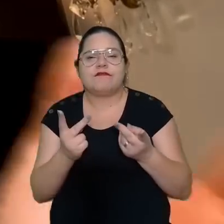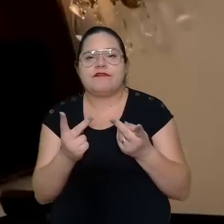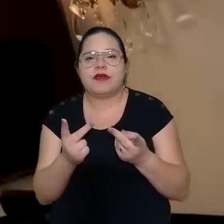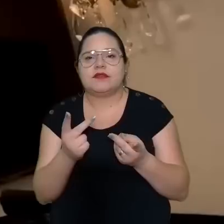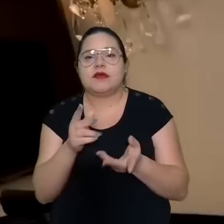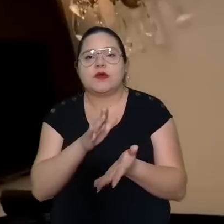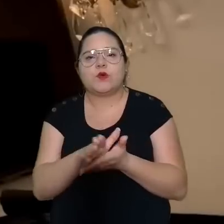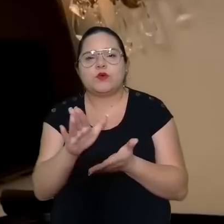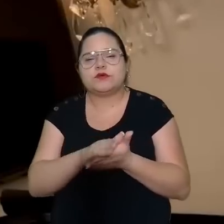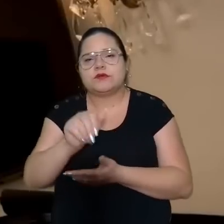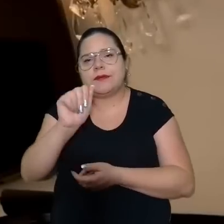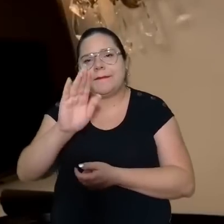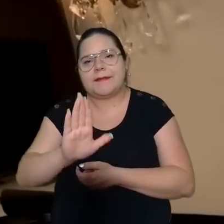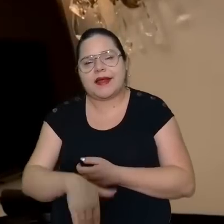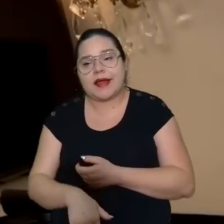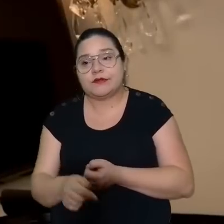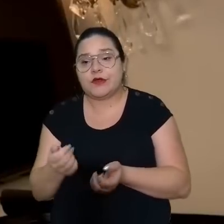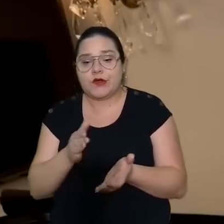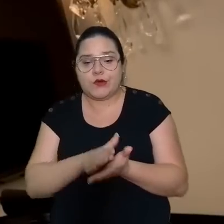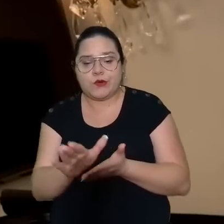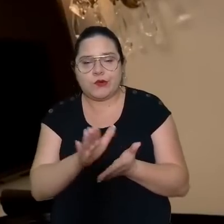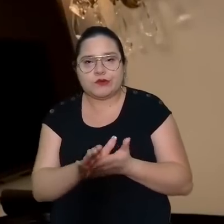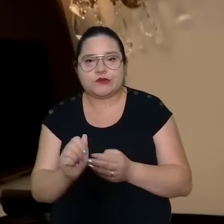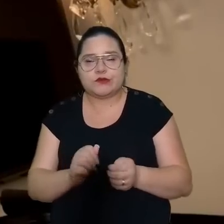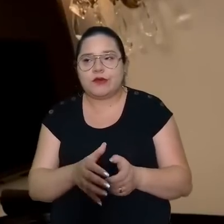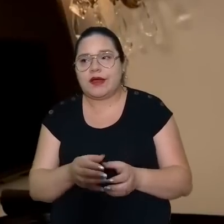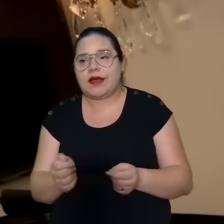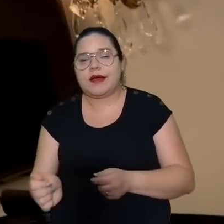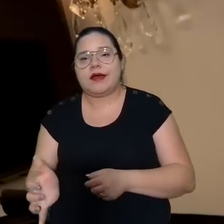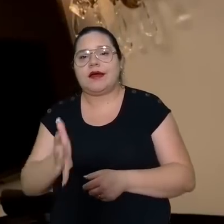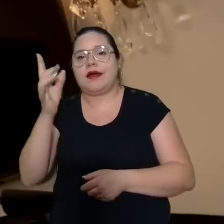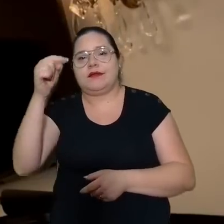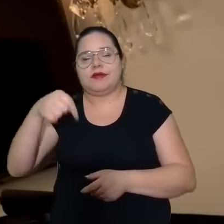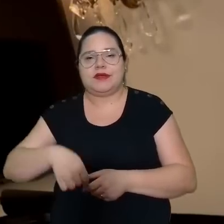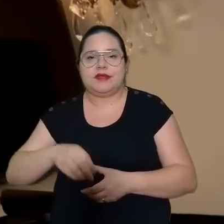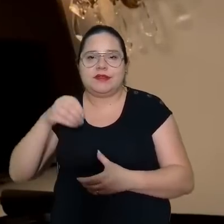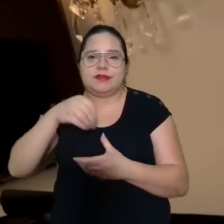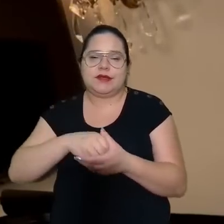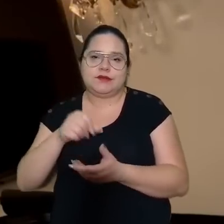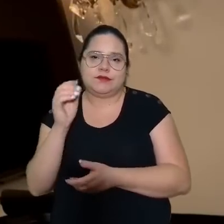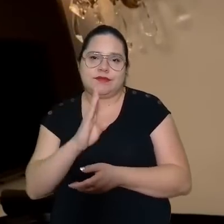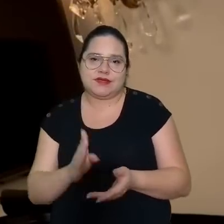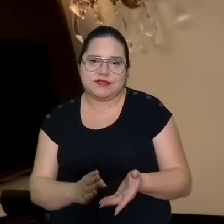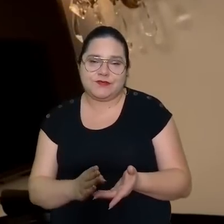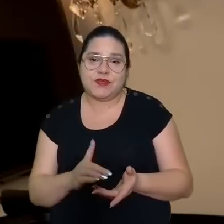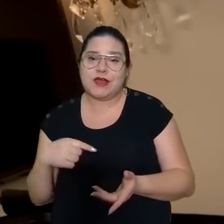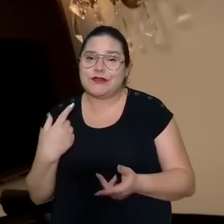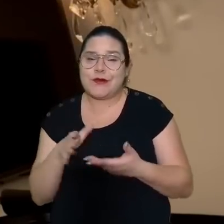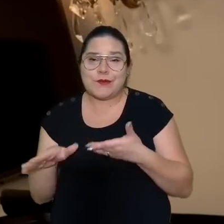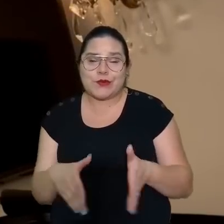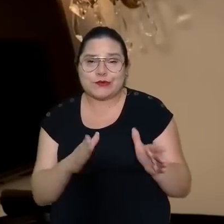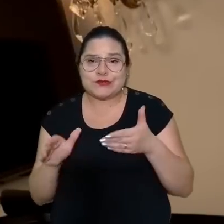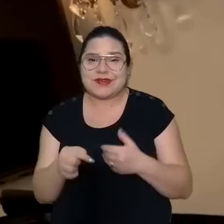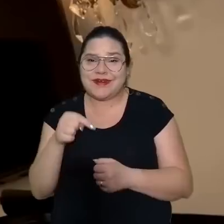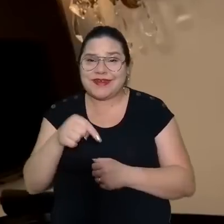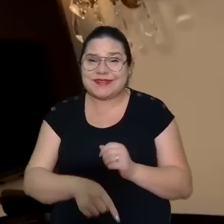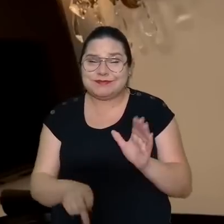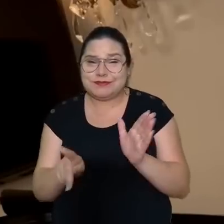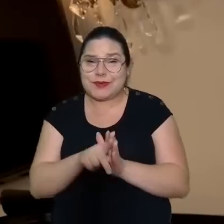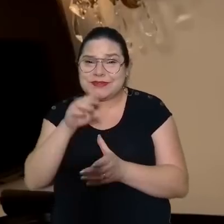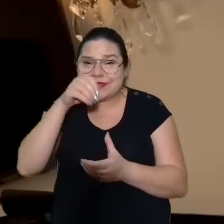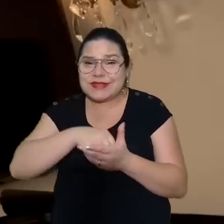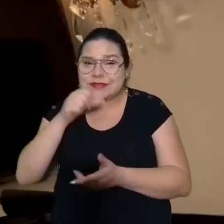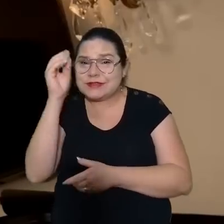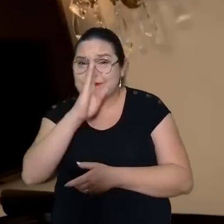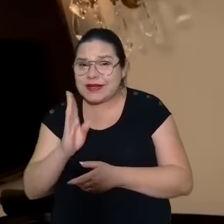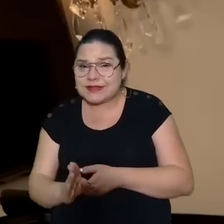e ter um custo enorme dentro da cadeia extremamente burocrática. A nossa cadeia de produção dentro do Brasil é extremamente